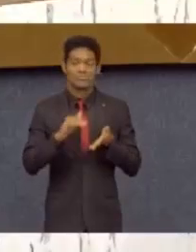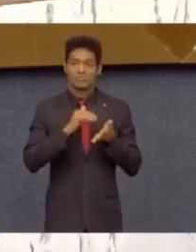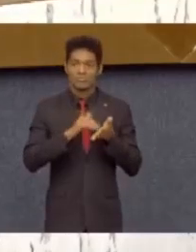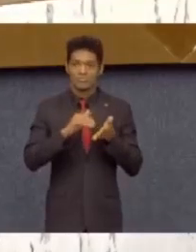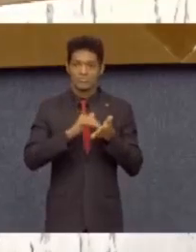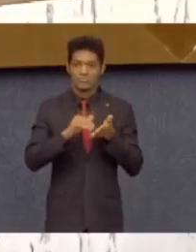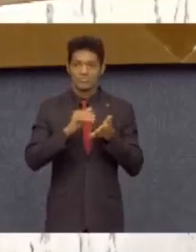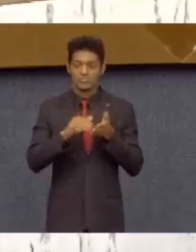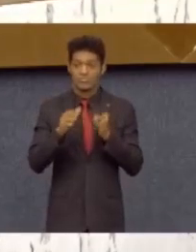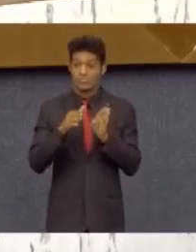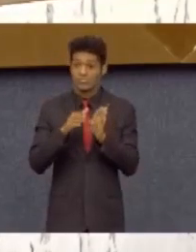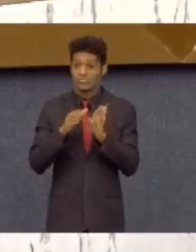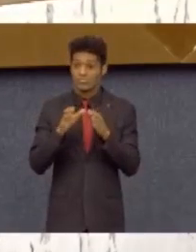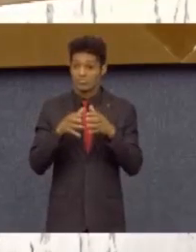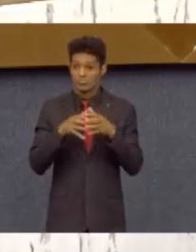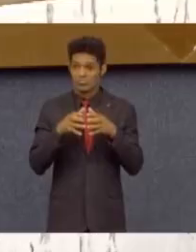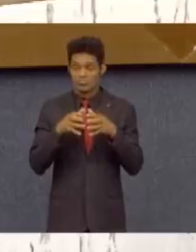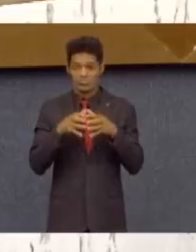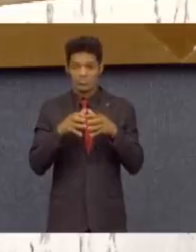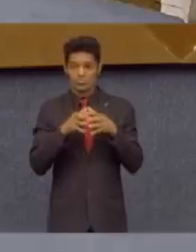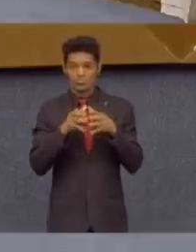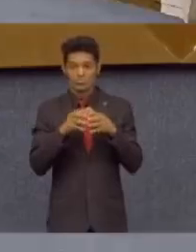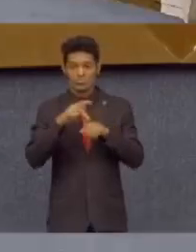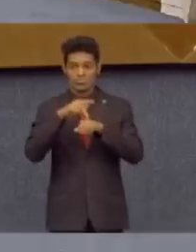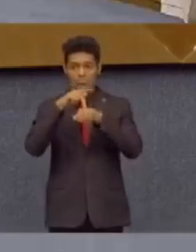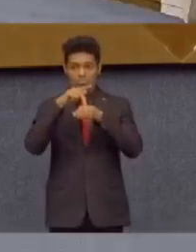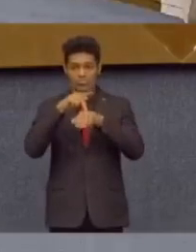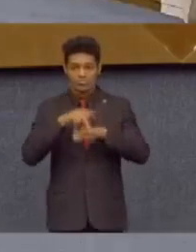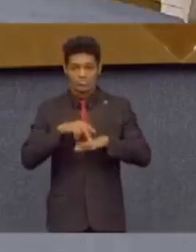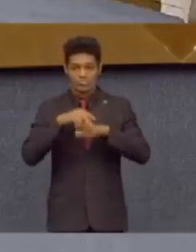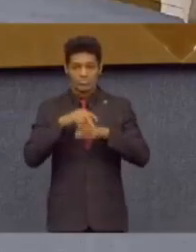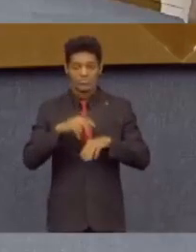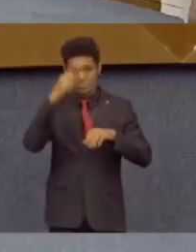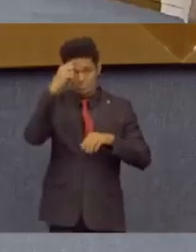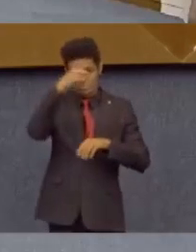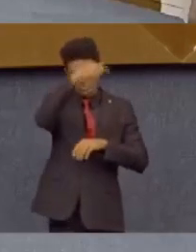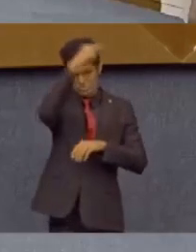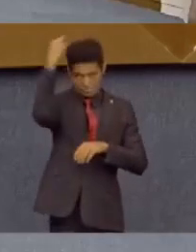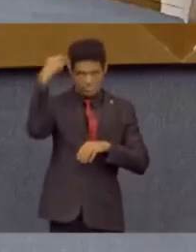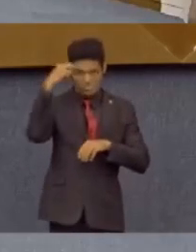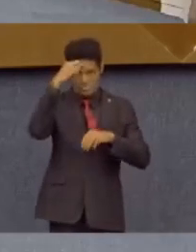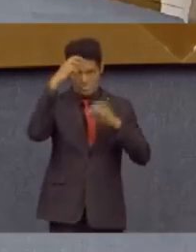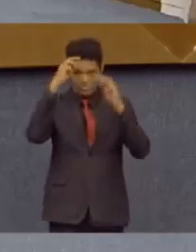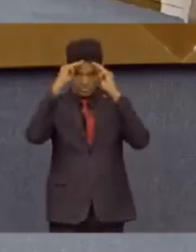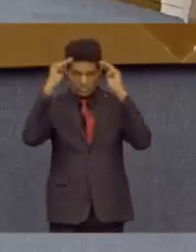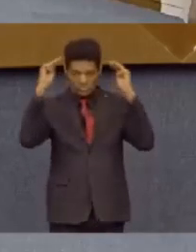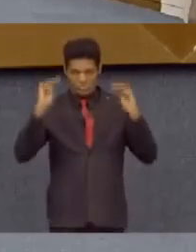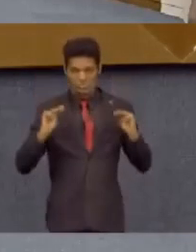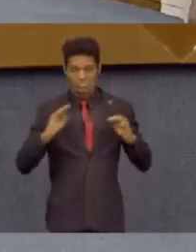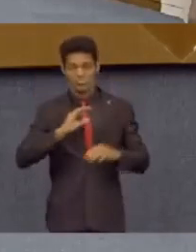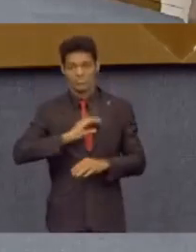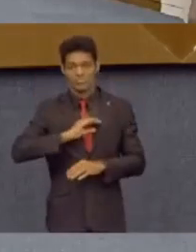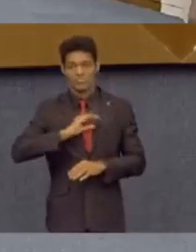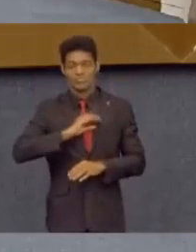Secretária do Conselho da Paróquia Santa Dulce dos Pobres, Franceline Rodrigues da Silva.